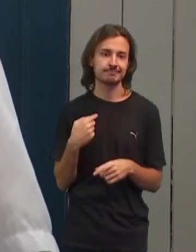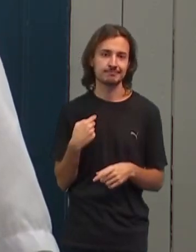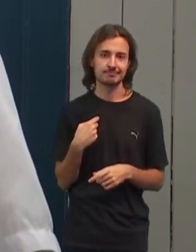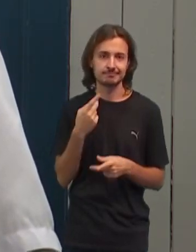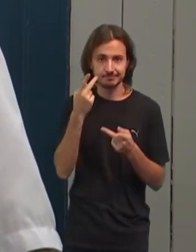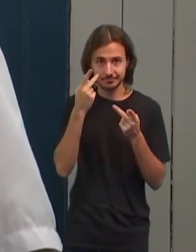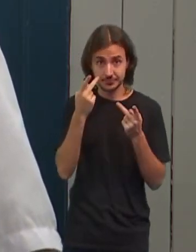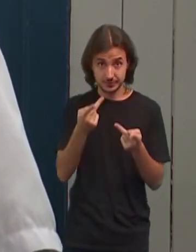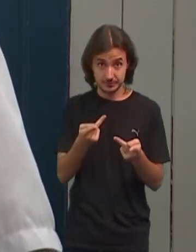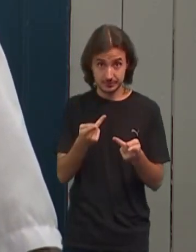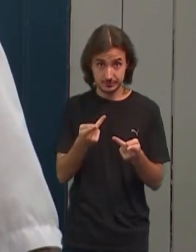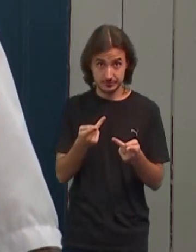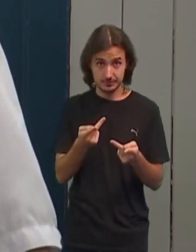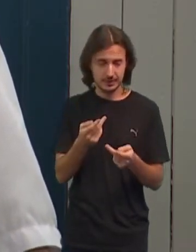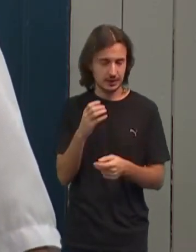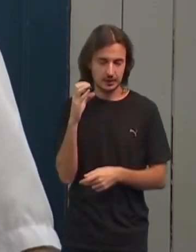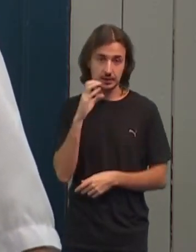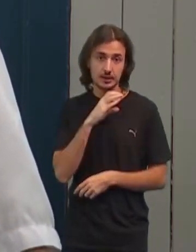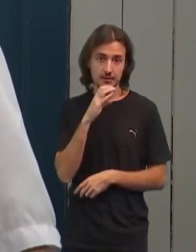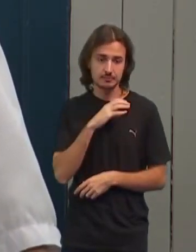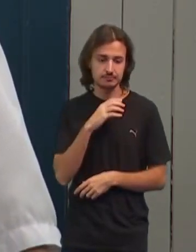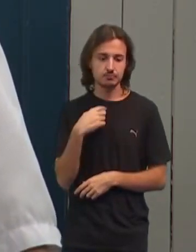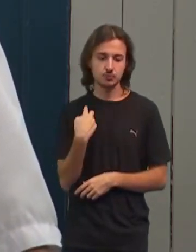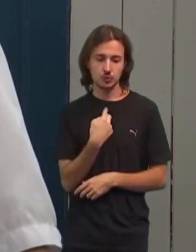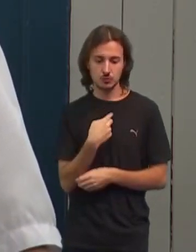essa visita aí, muito rápida.